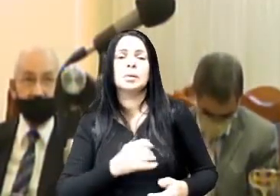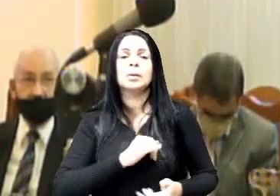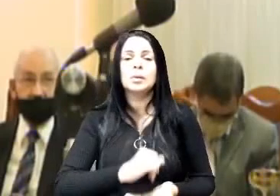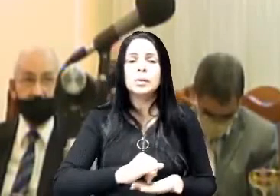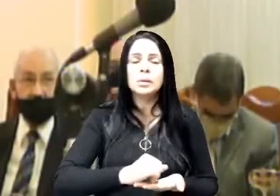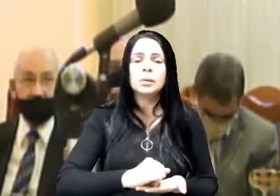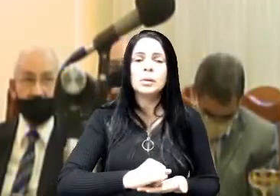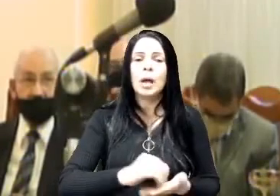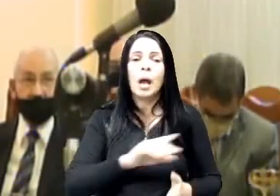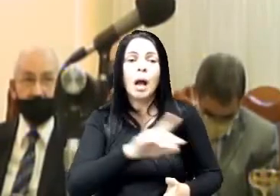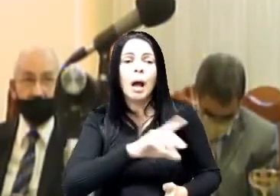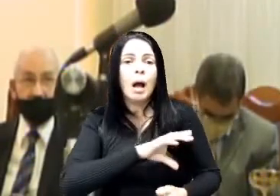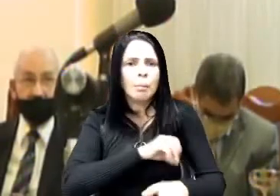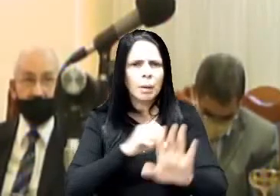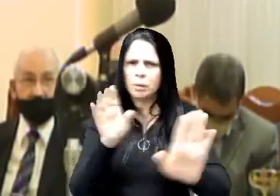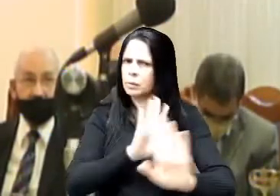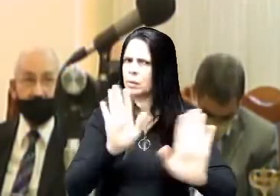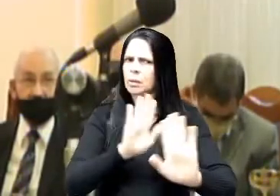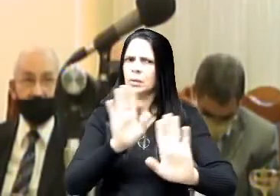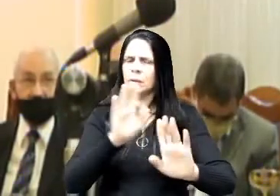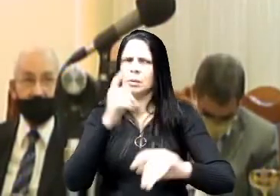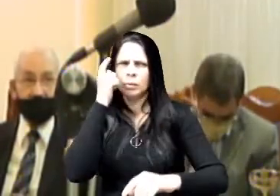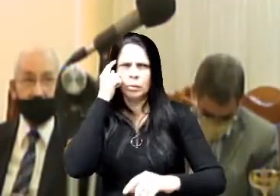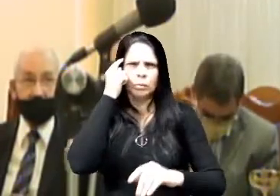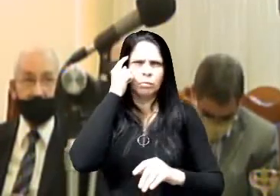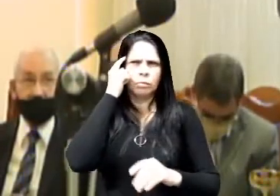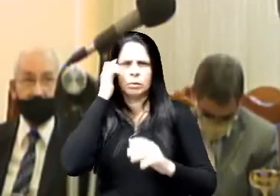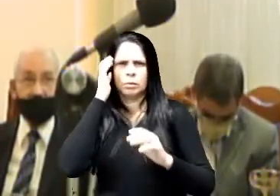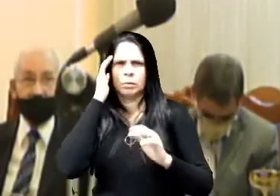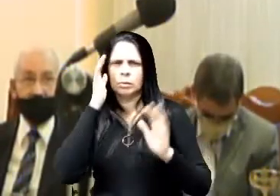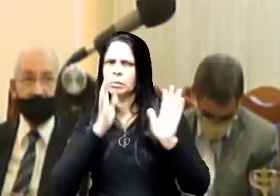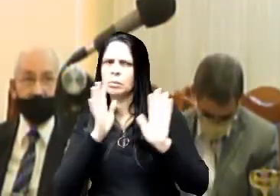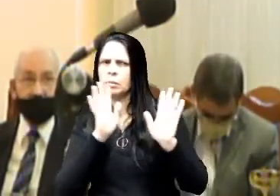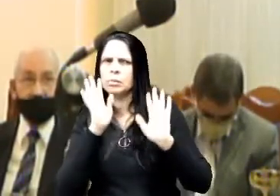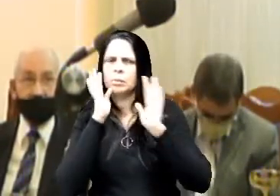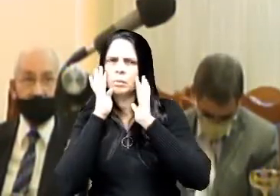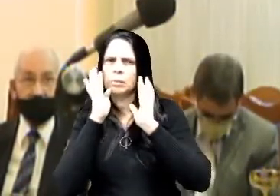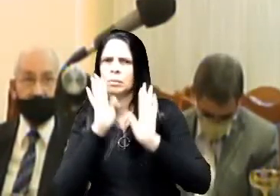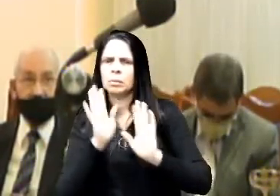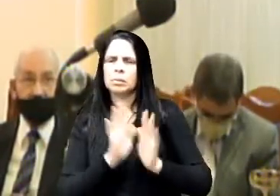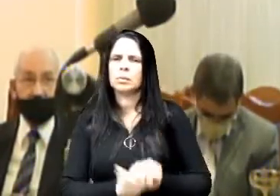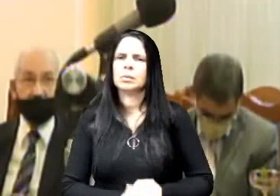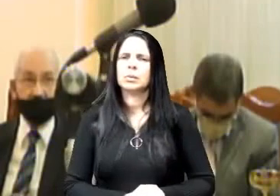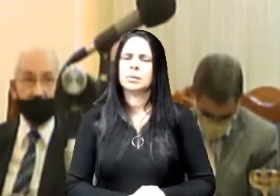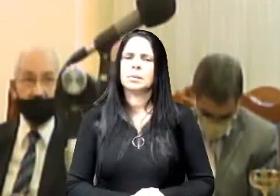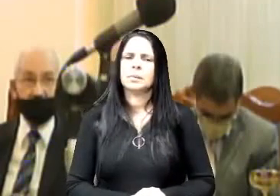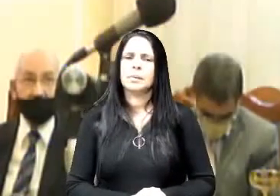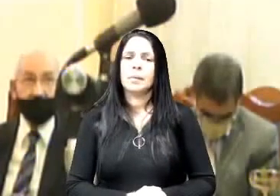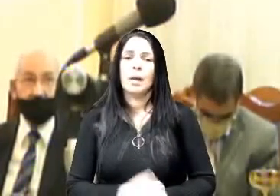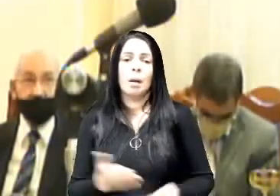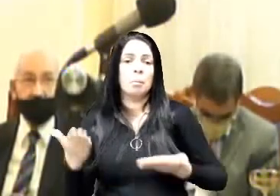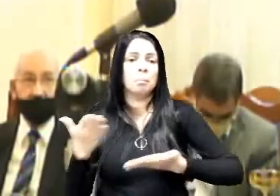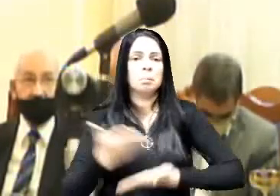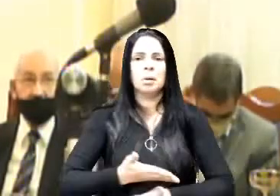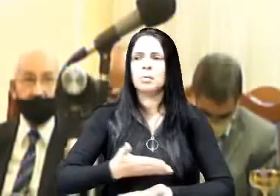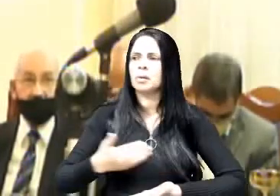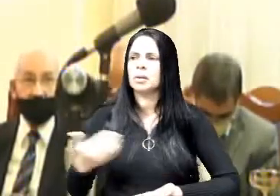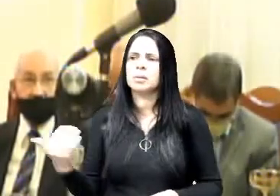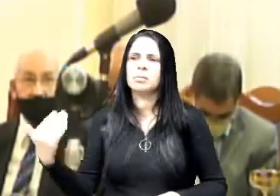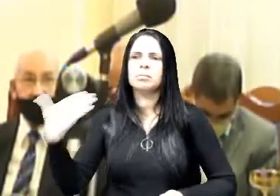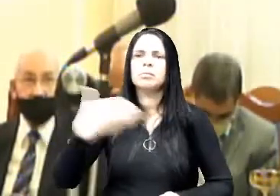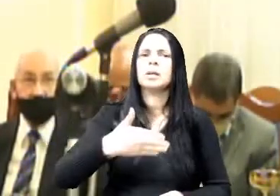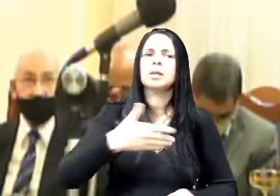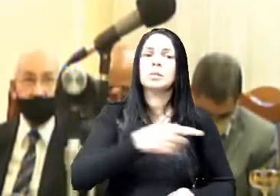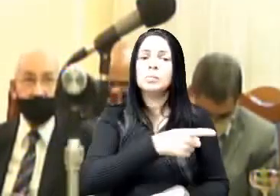não estranheis a ardente prova que vem sobre vós para vos